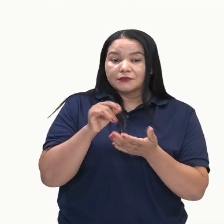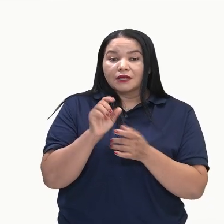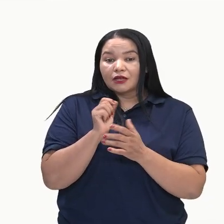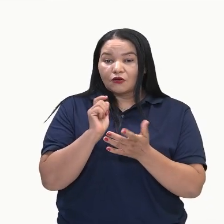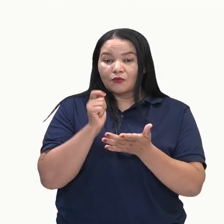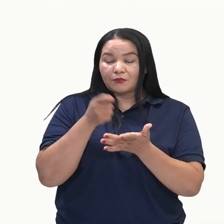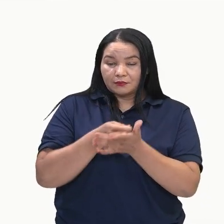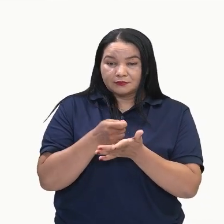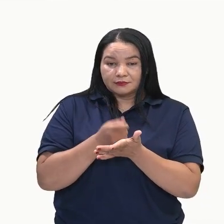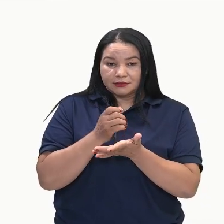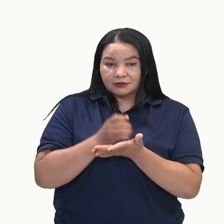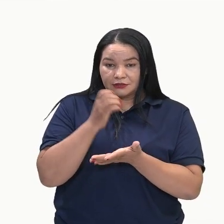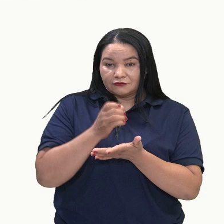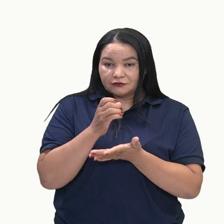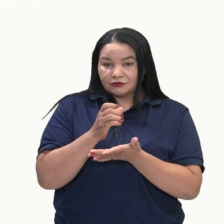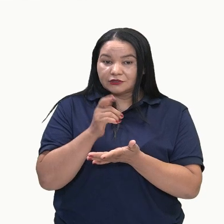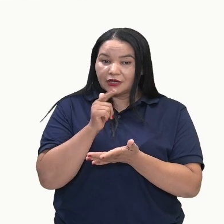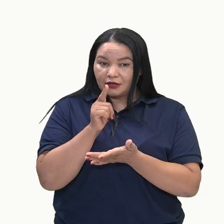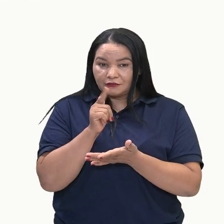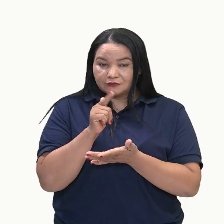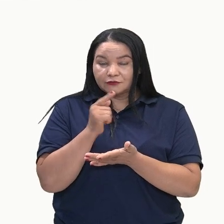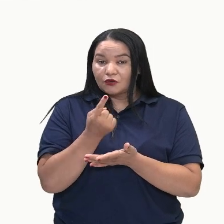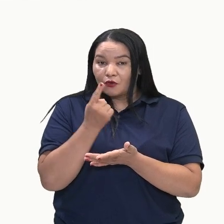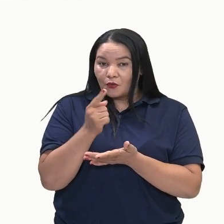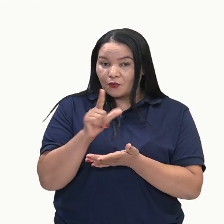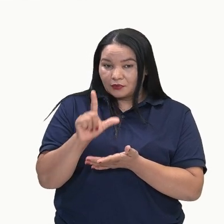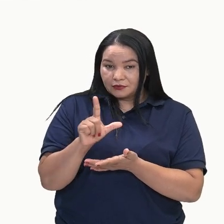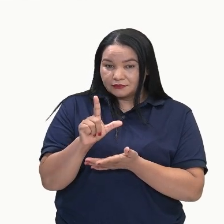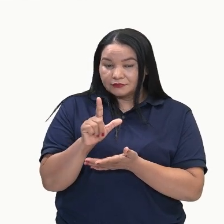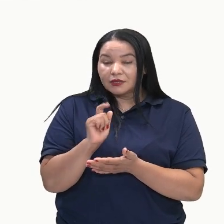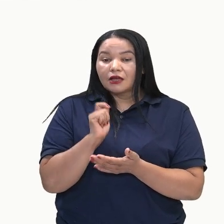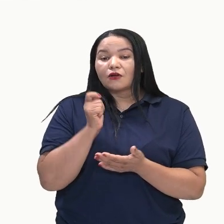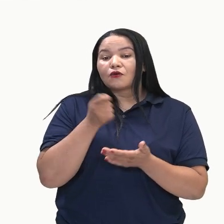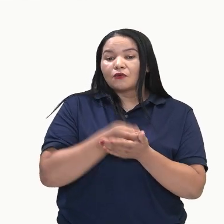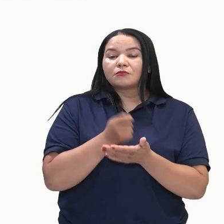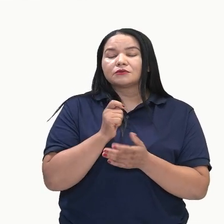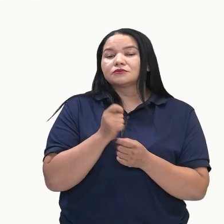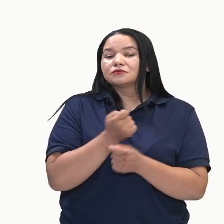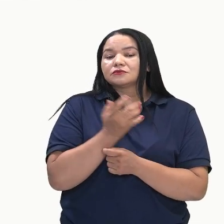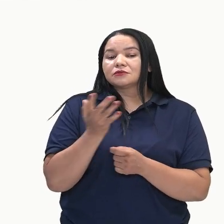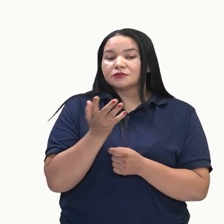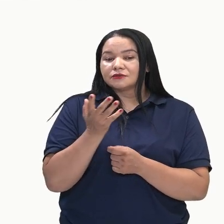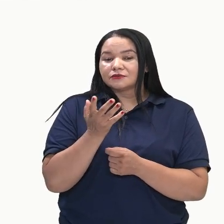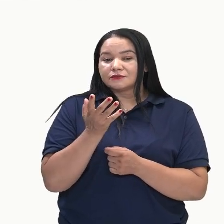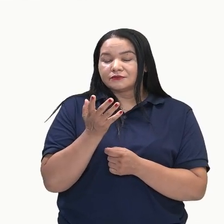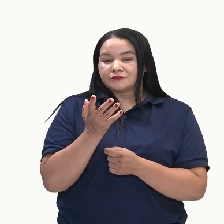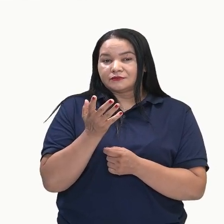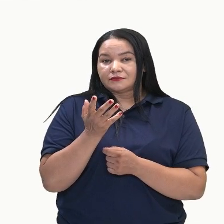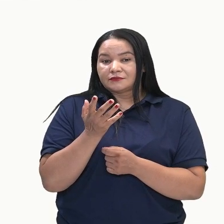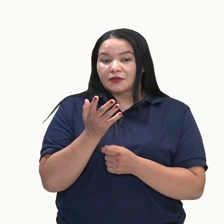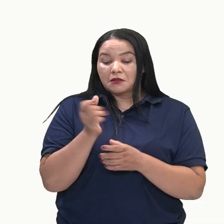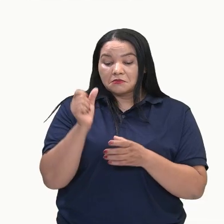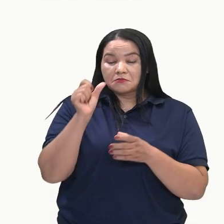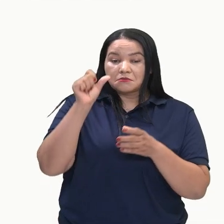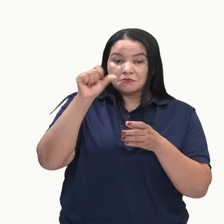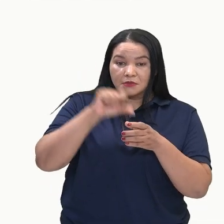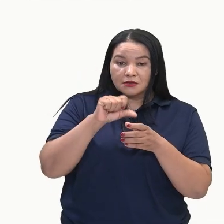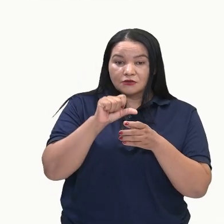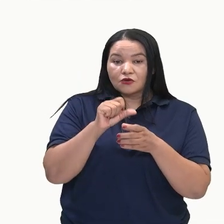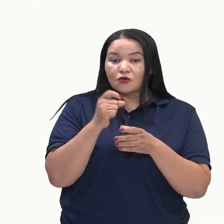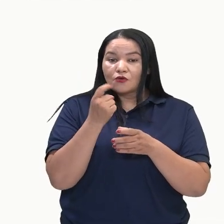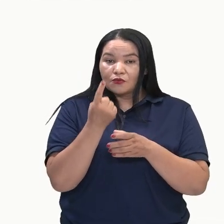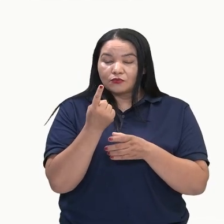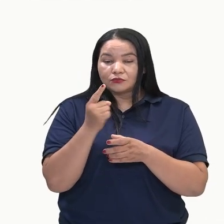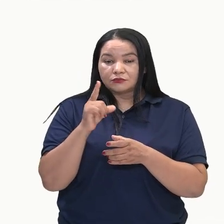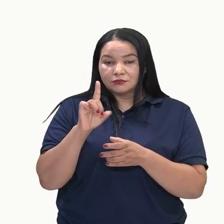de água de 1 litro, você está comprando a quantidade de líquido que ocuparia 1 decímetro cúbico